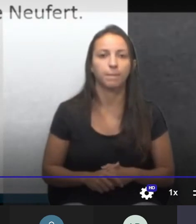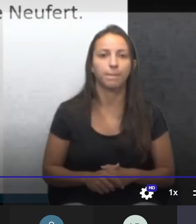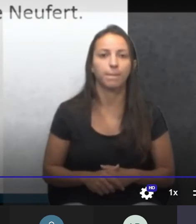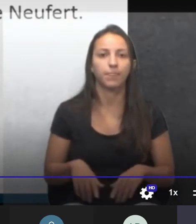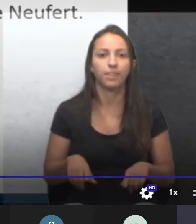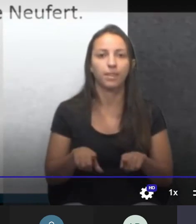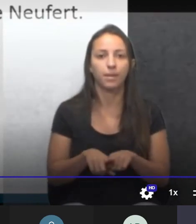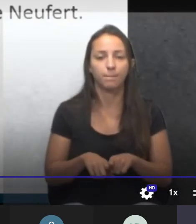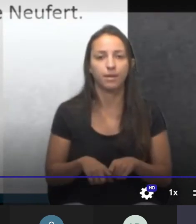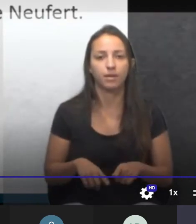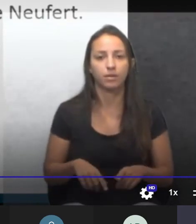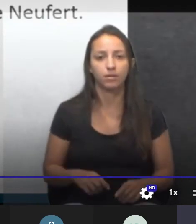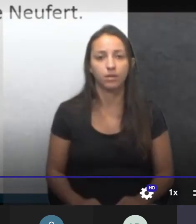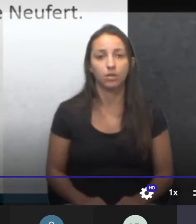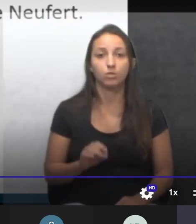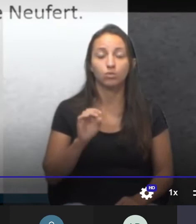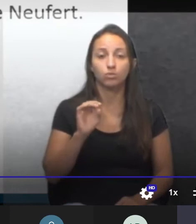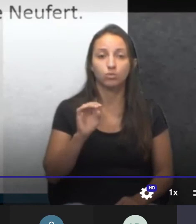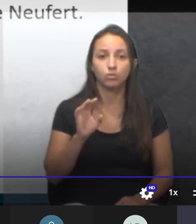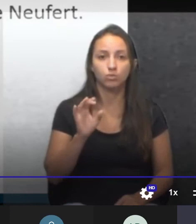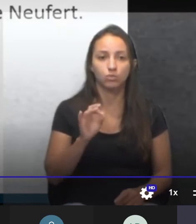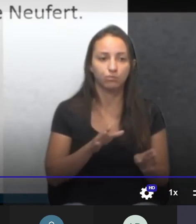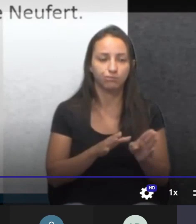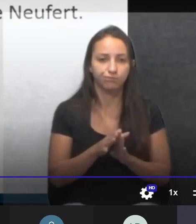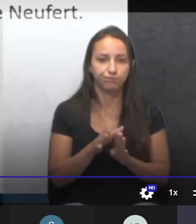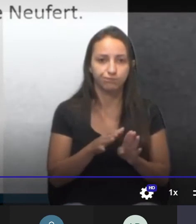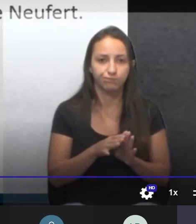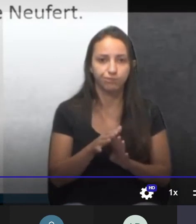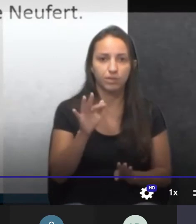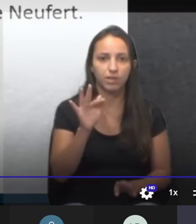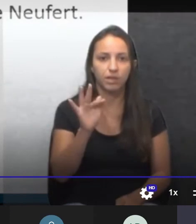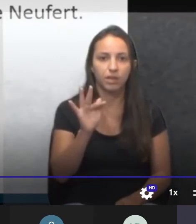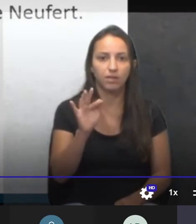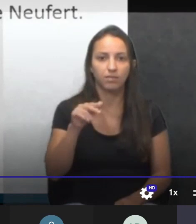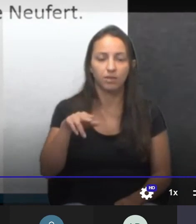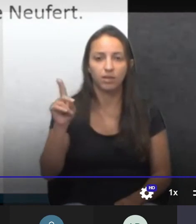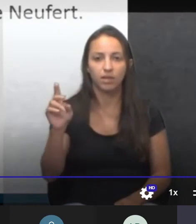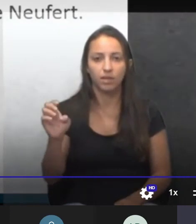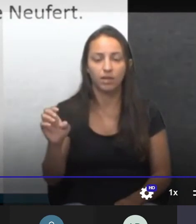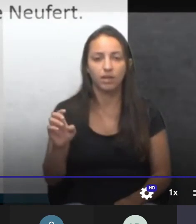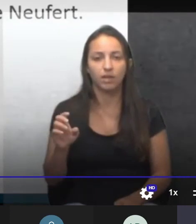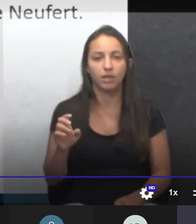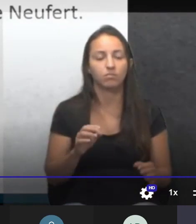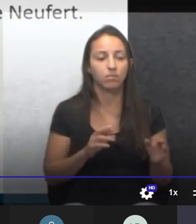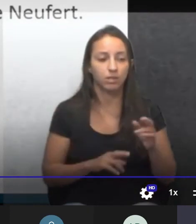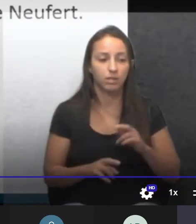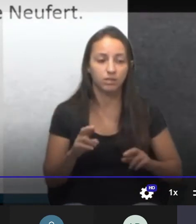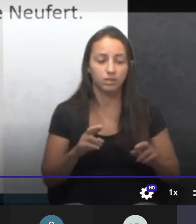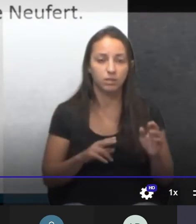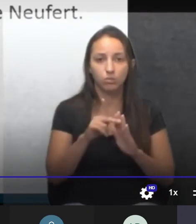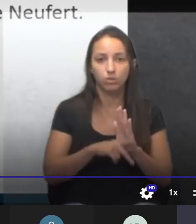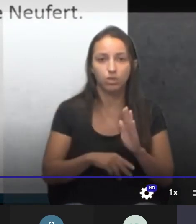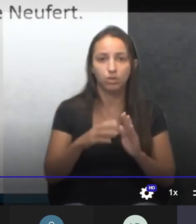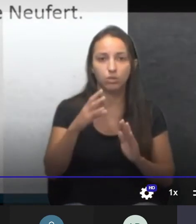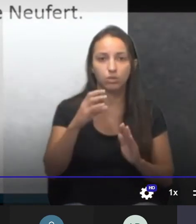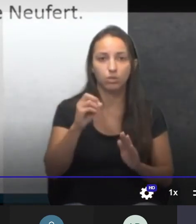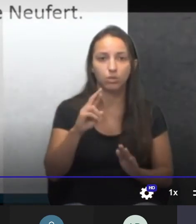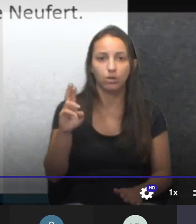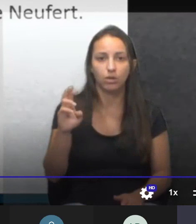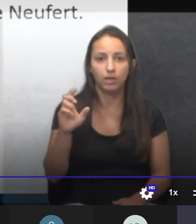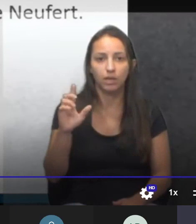não se prenda apenas às orientações técnicas do FNDE, analisando projetos